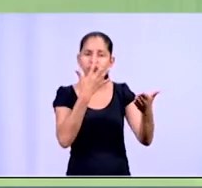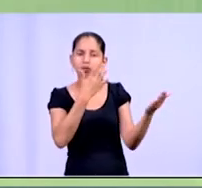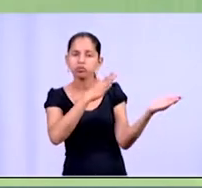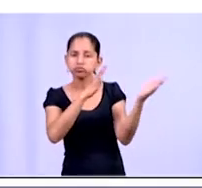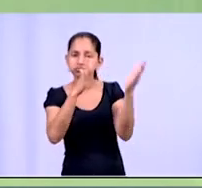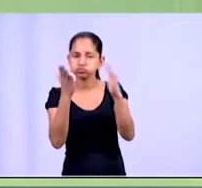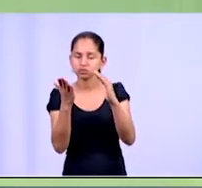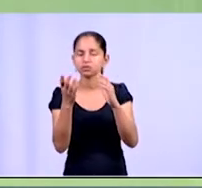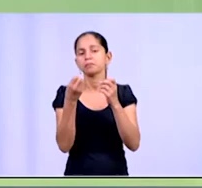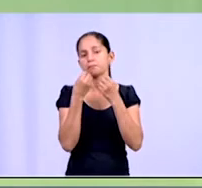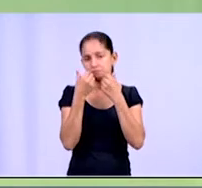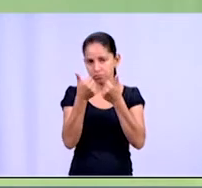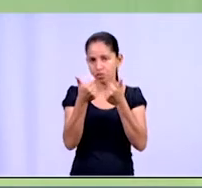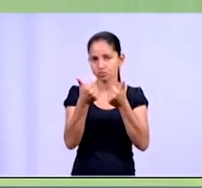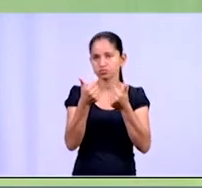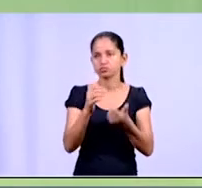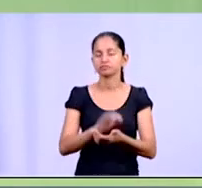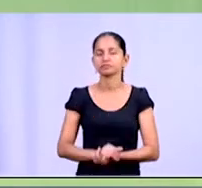YouTube.